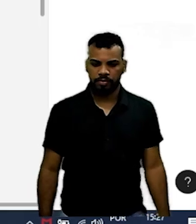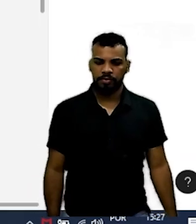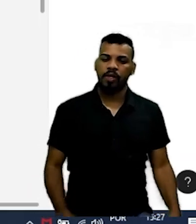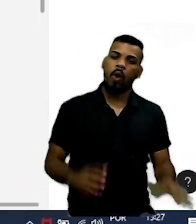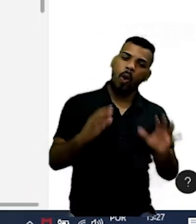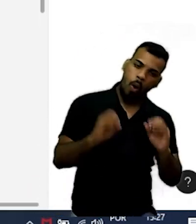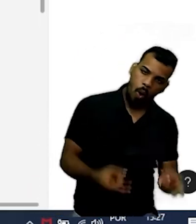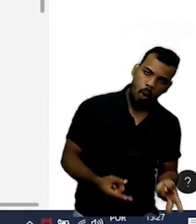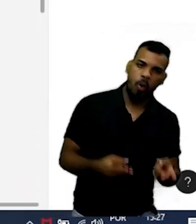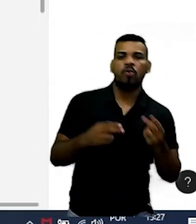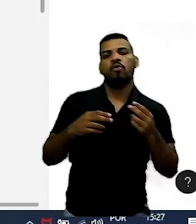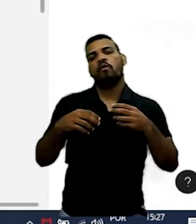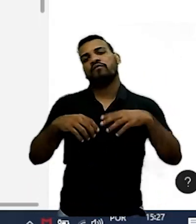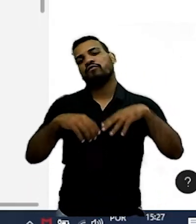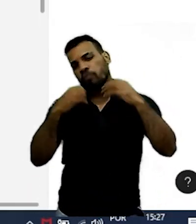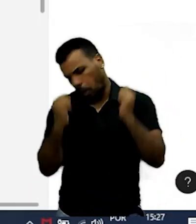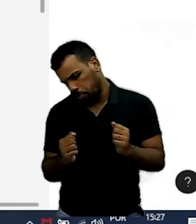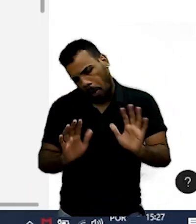pode simplesmente